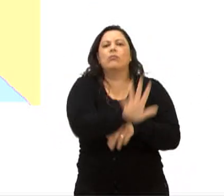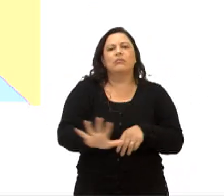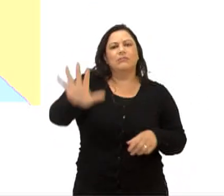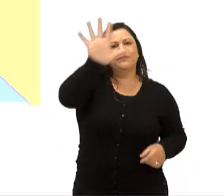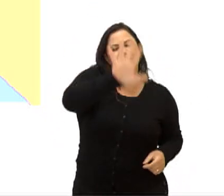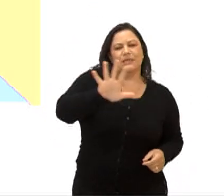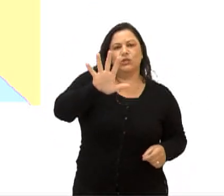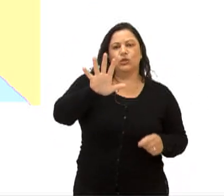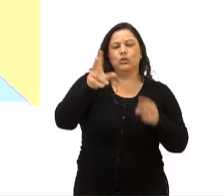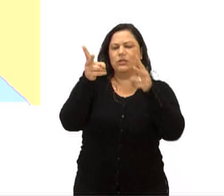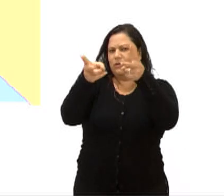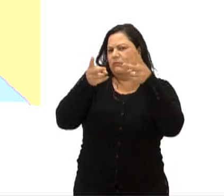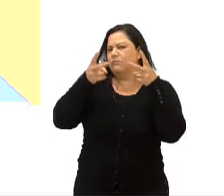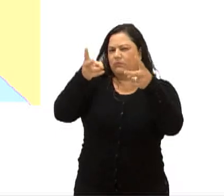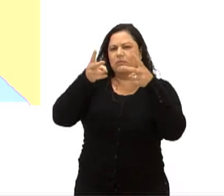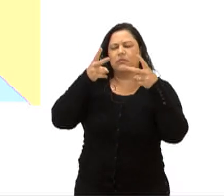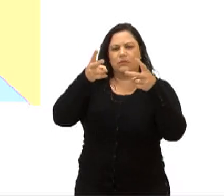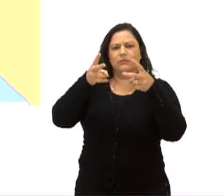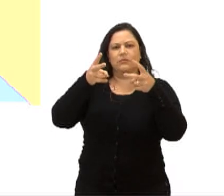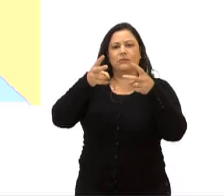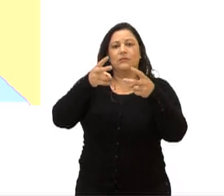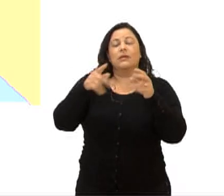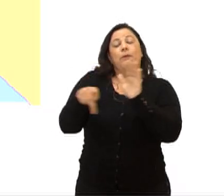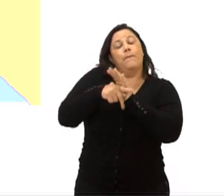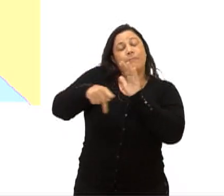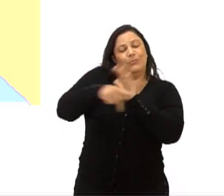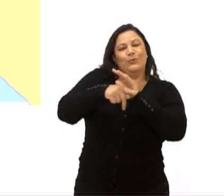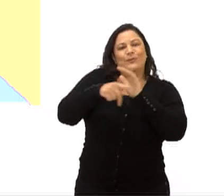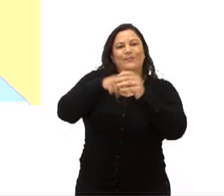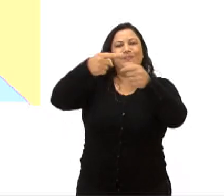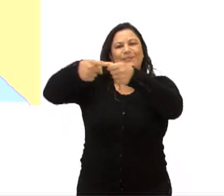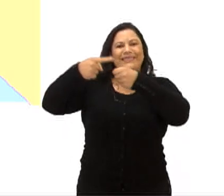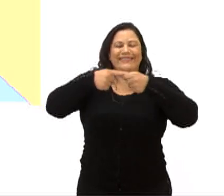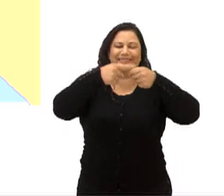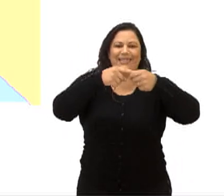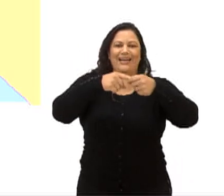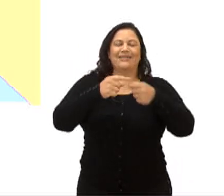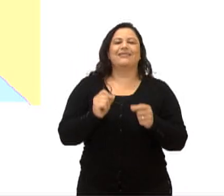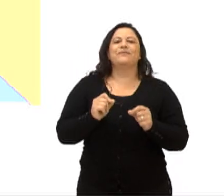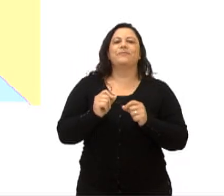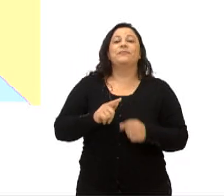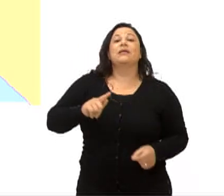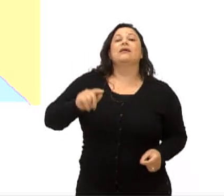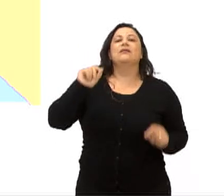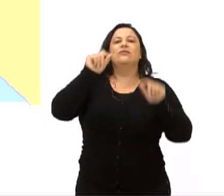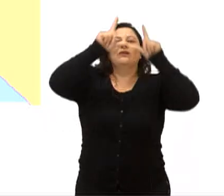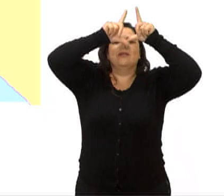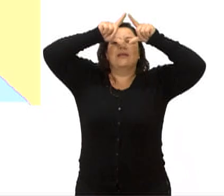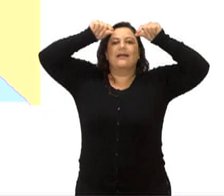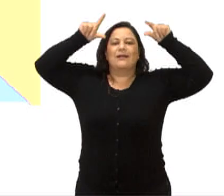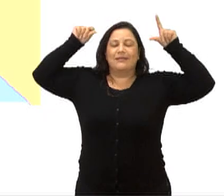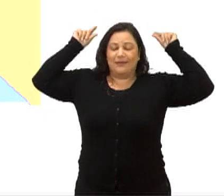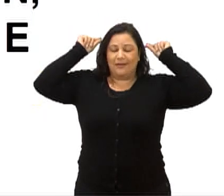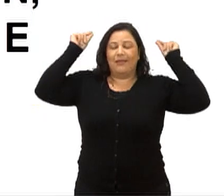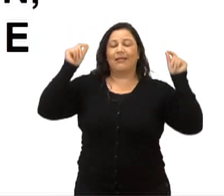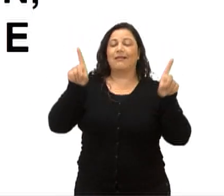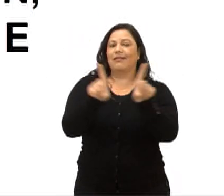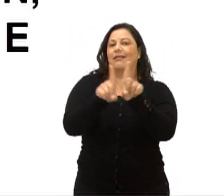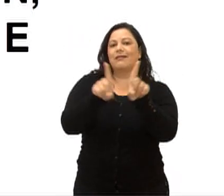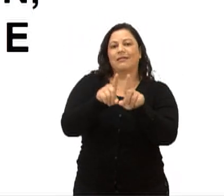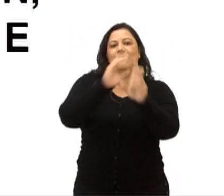justamente a concentração das cidades de Atenas e de Esparta. Está bem no centro ali do mundo grego antigo, portanto.